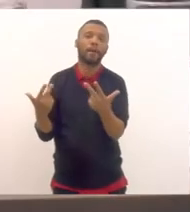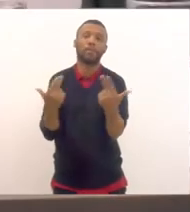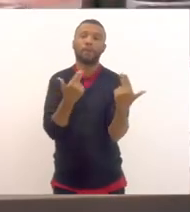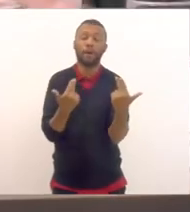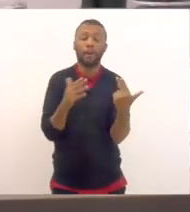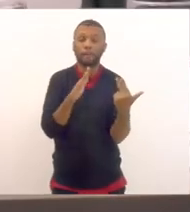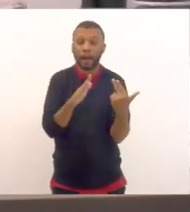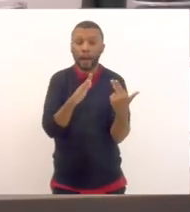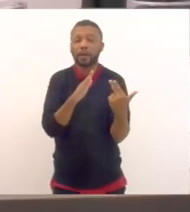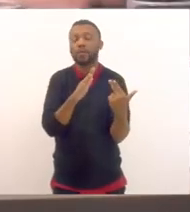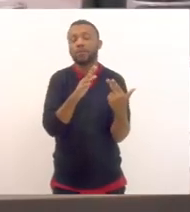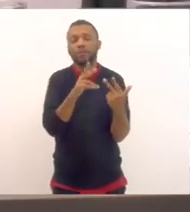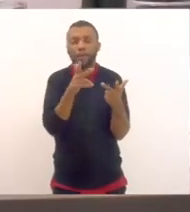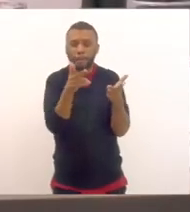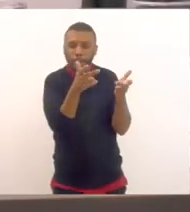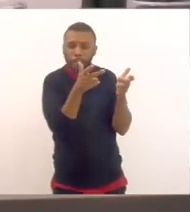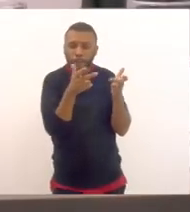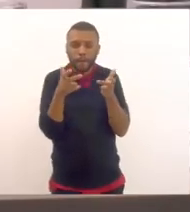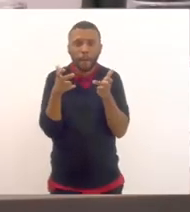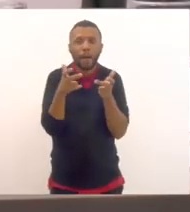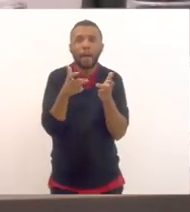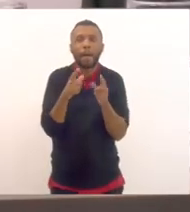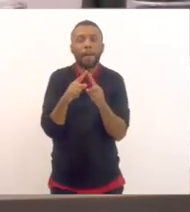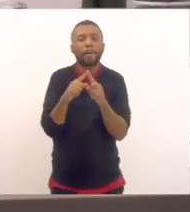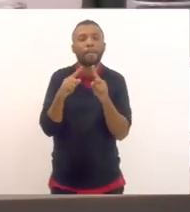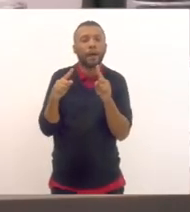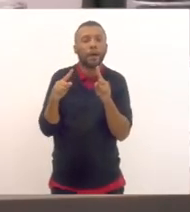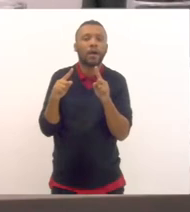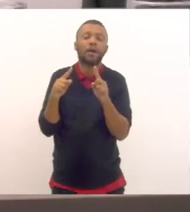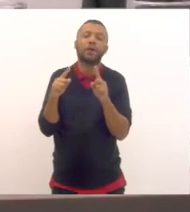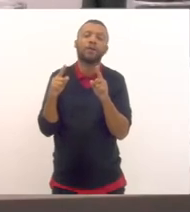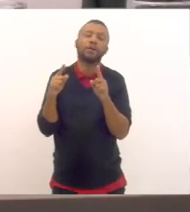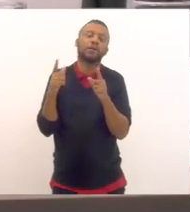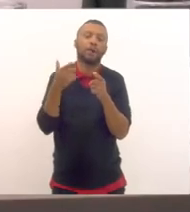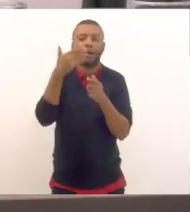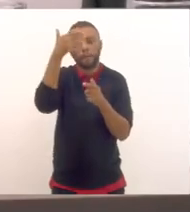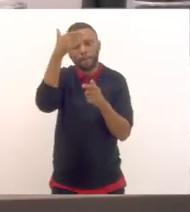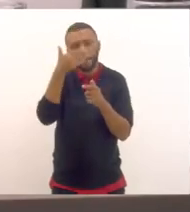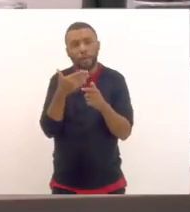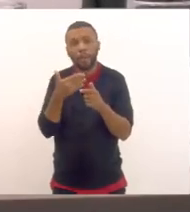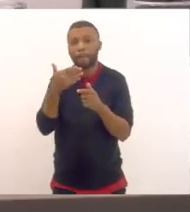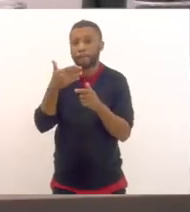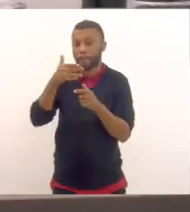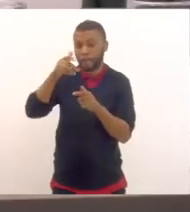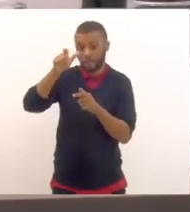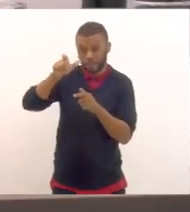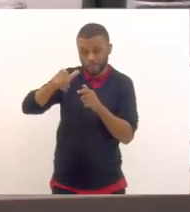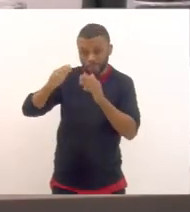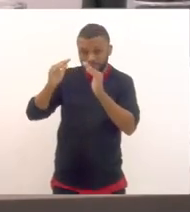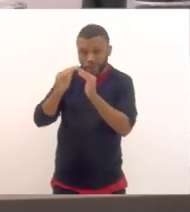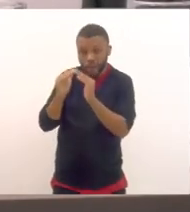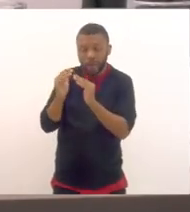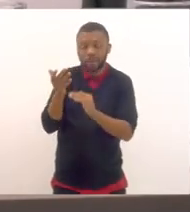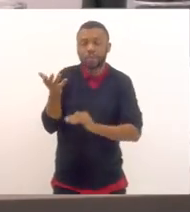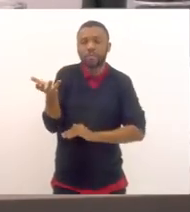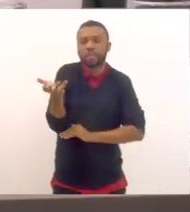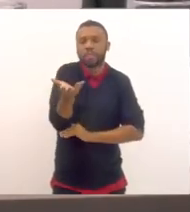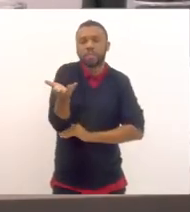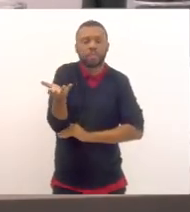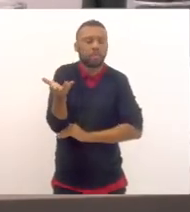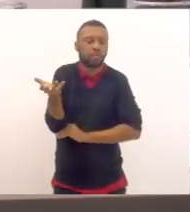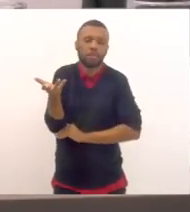observamos não tinha mais mas principalmente na mão de Belford Roxo nós constatamos ali que pensas moro efetivamente ao longo da